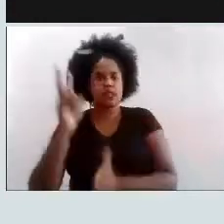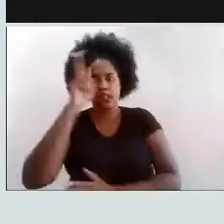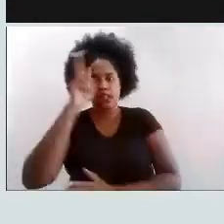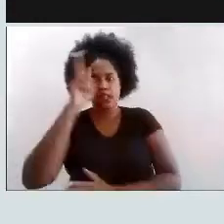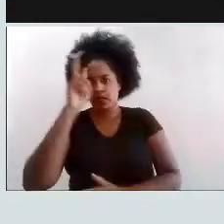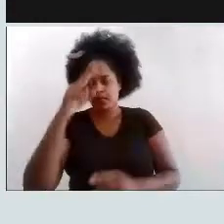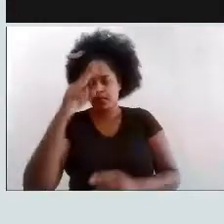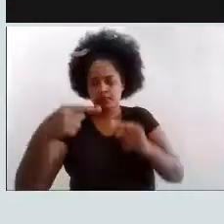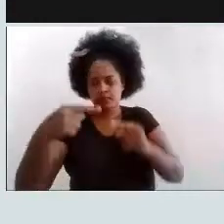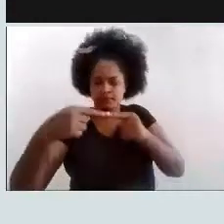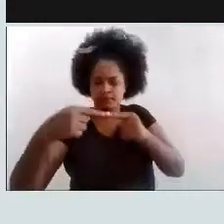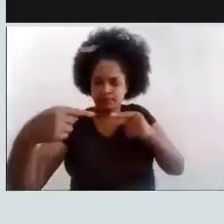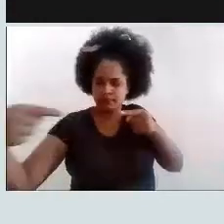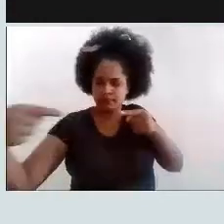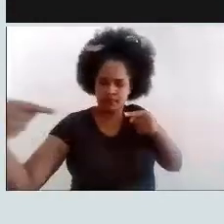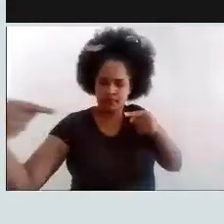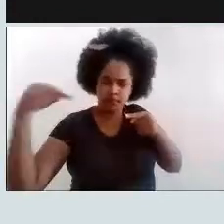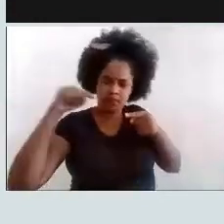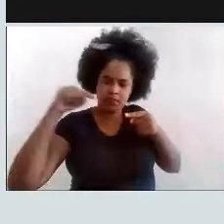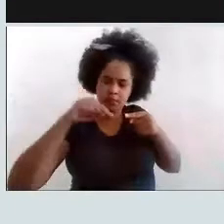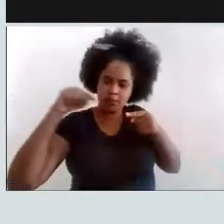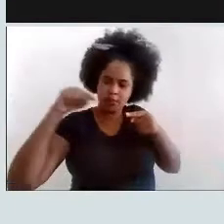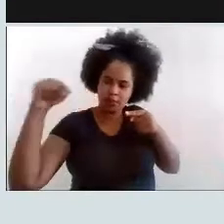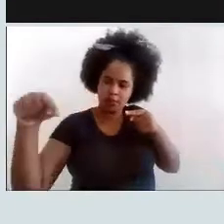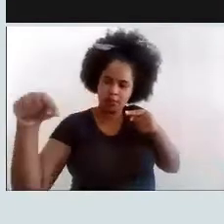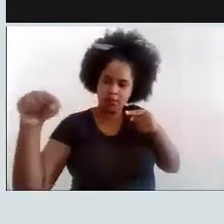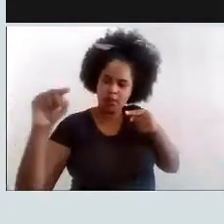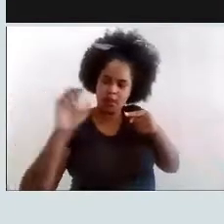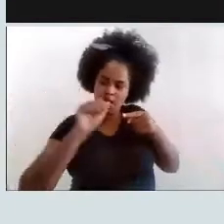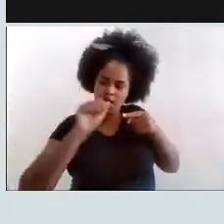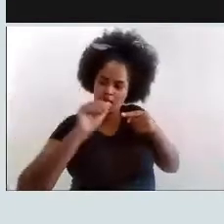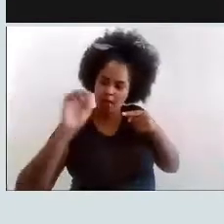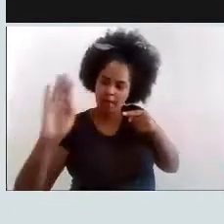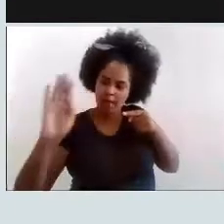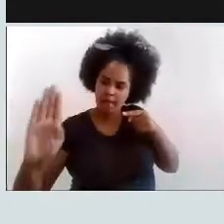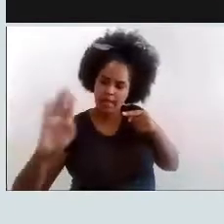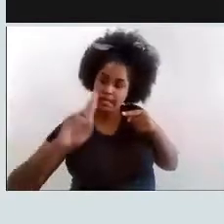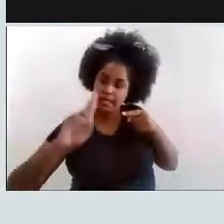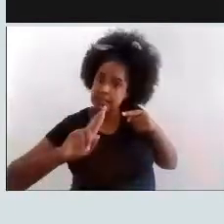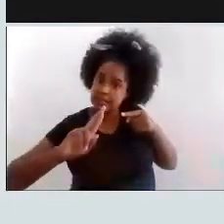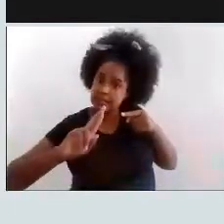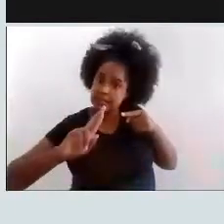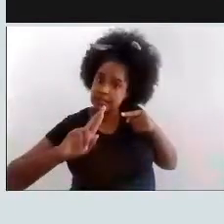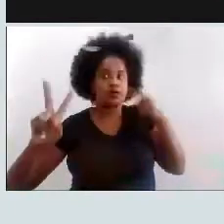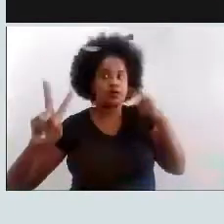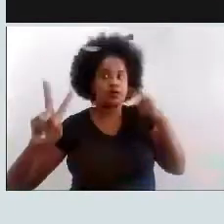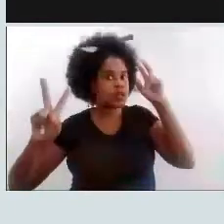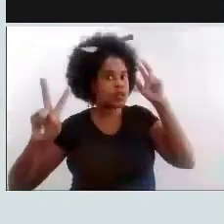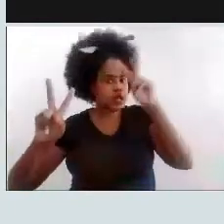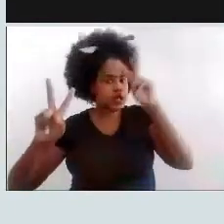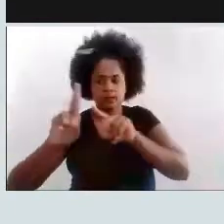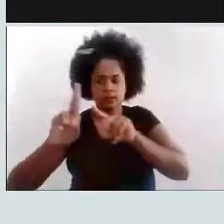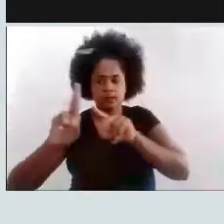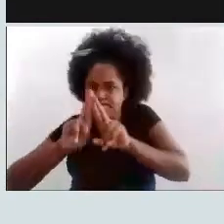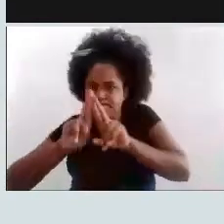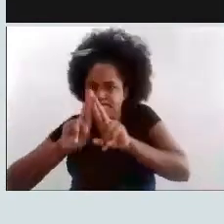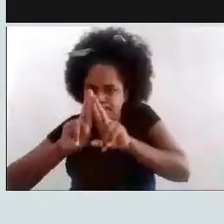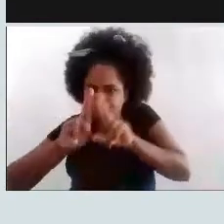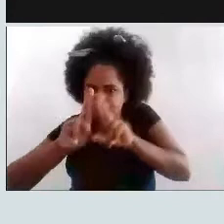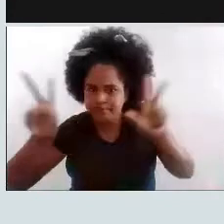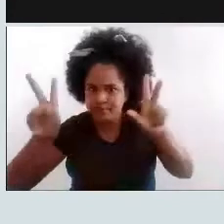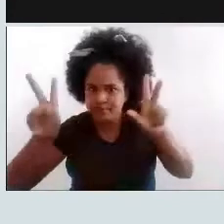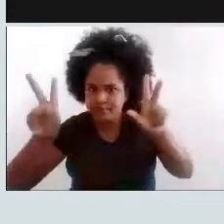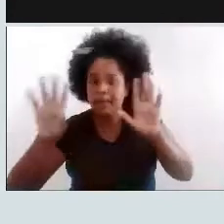eles distintos, ênfase no distintos, passa uma única